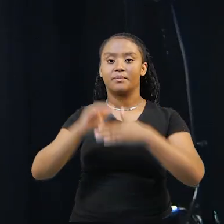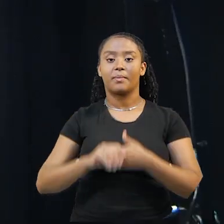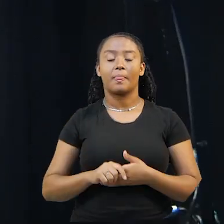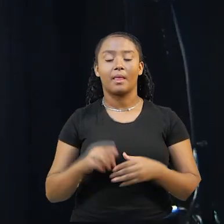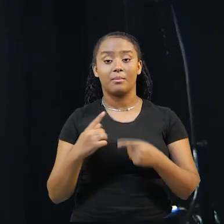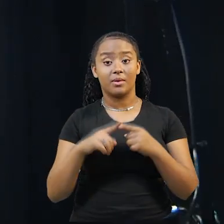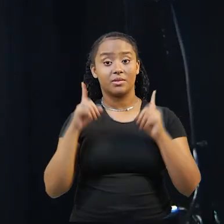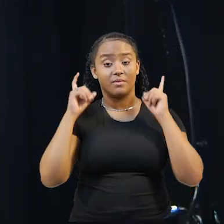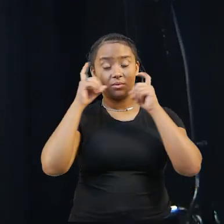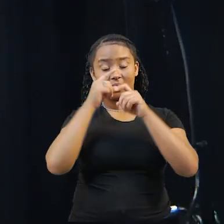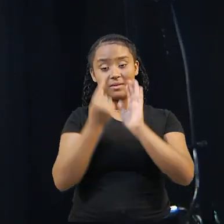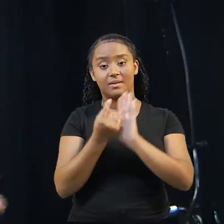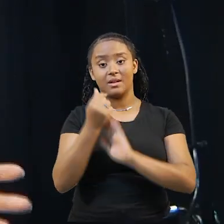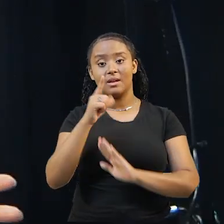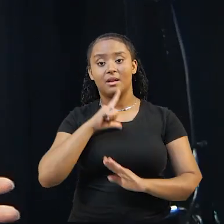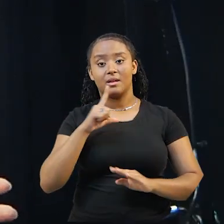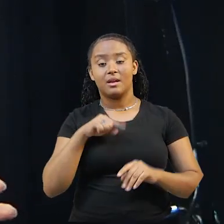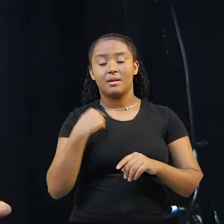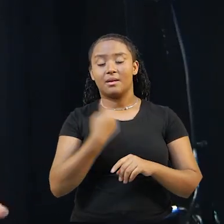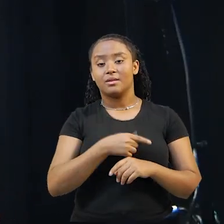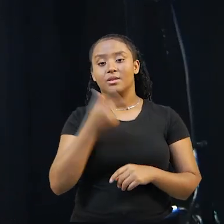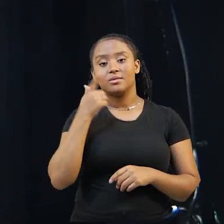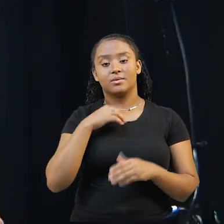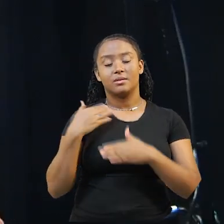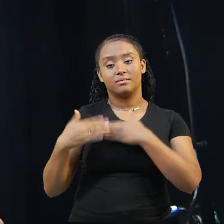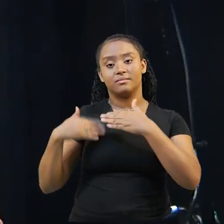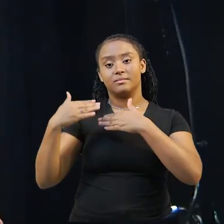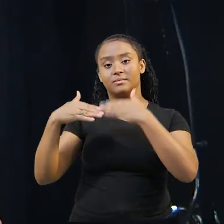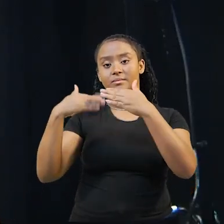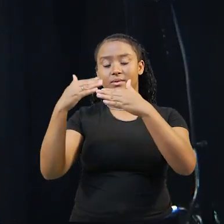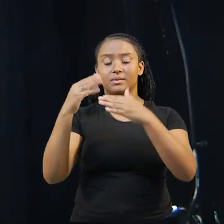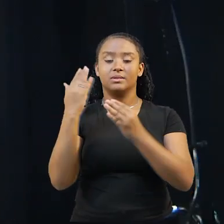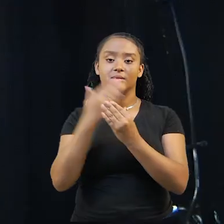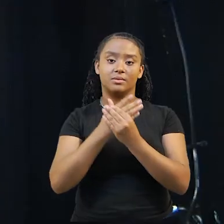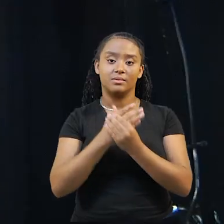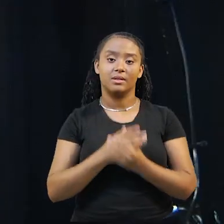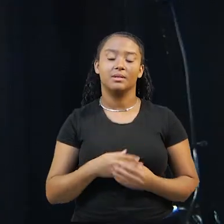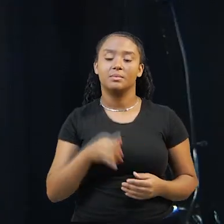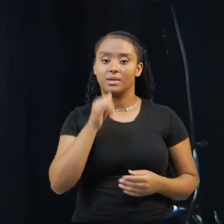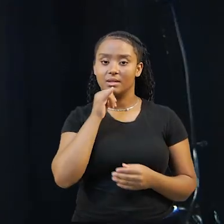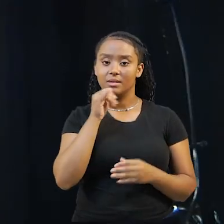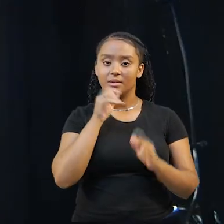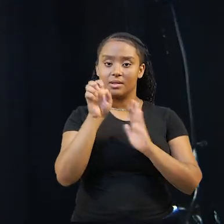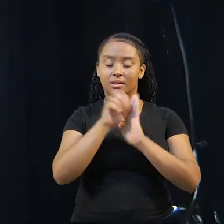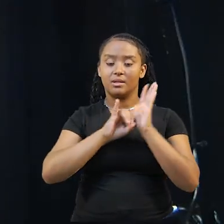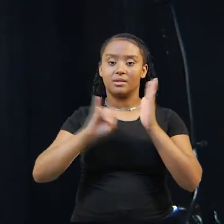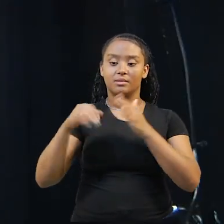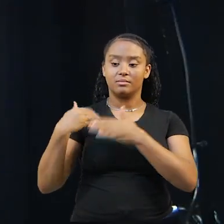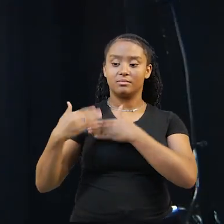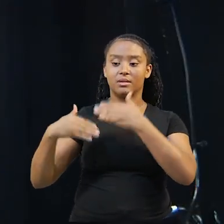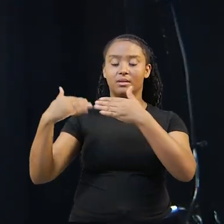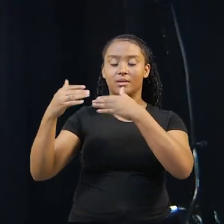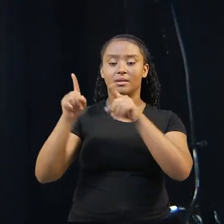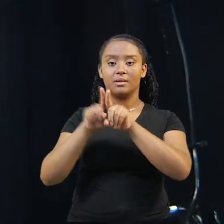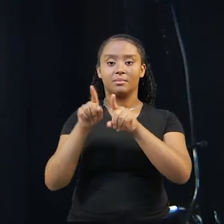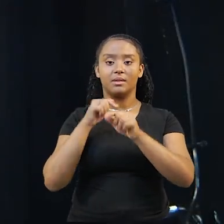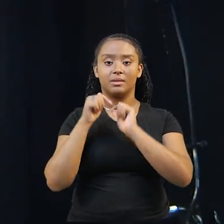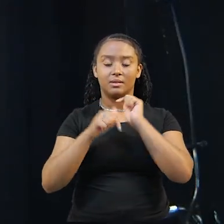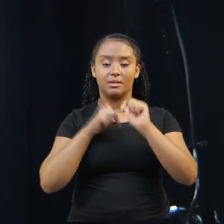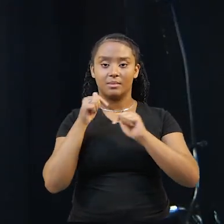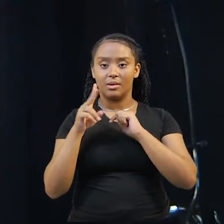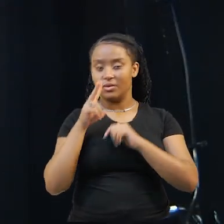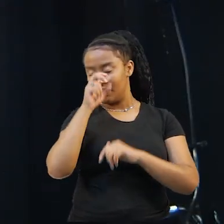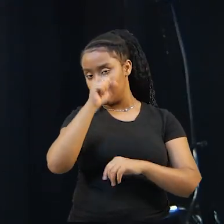a gente tem conseguido avanços processuais, como edital em fluxo contínuo, né? A gente tem trabalhado fortemente para a abertura